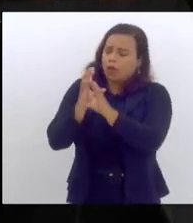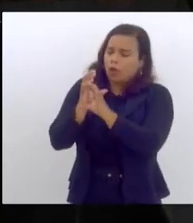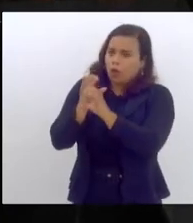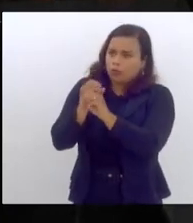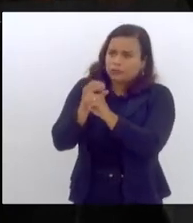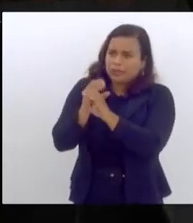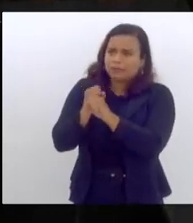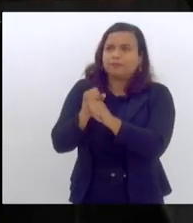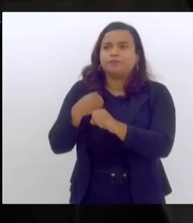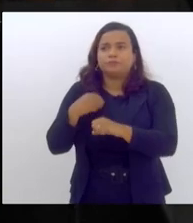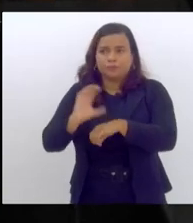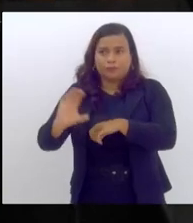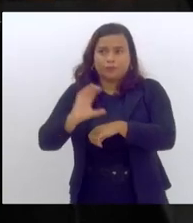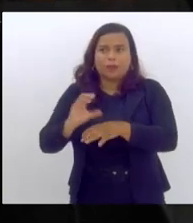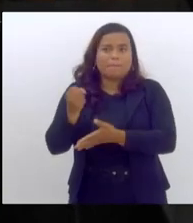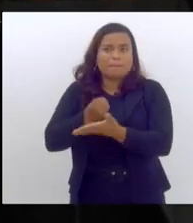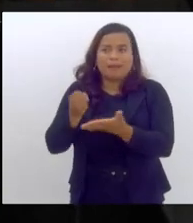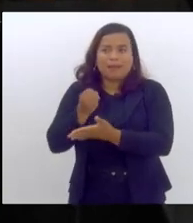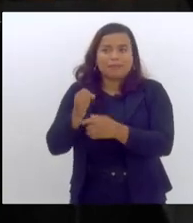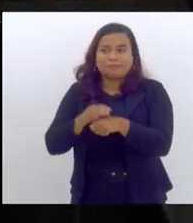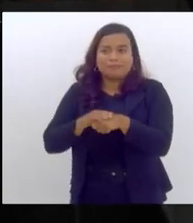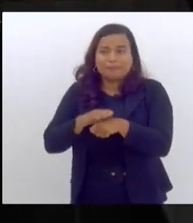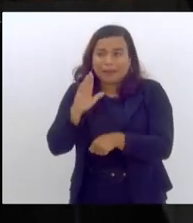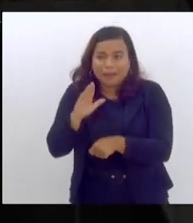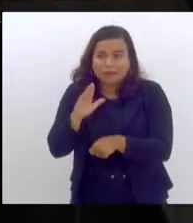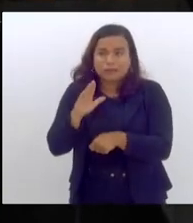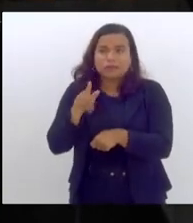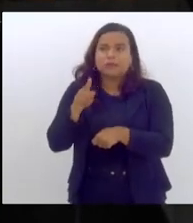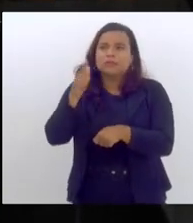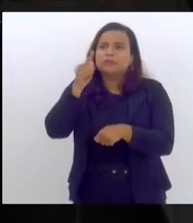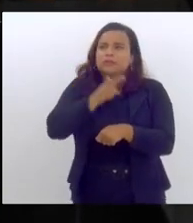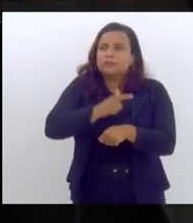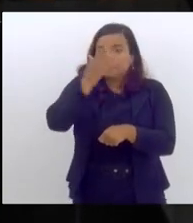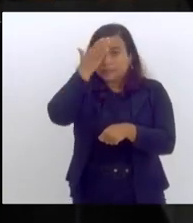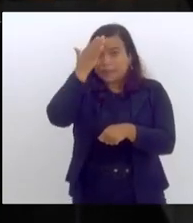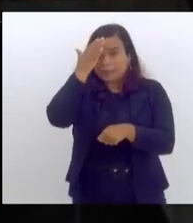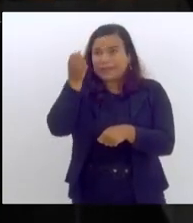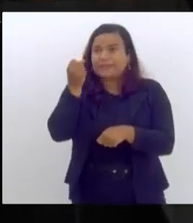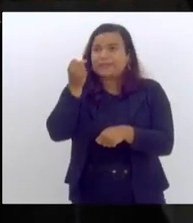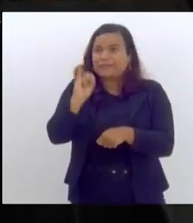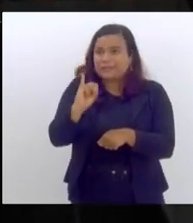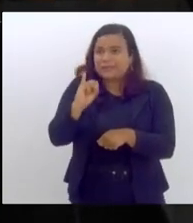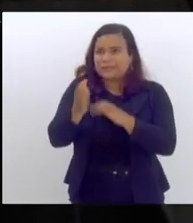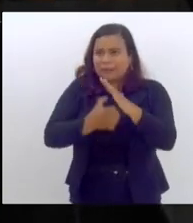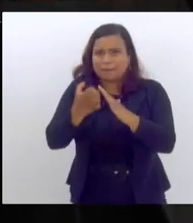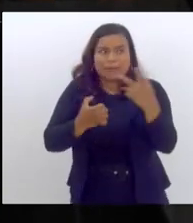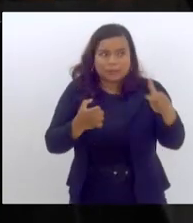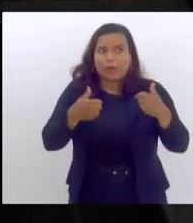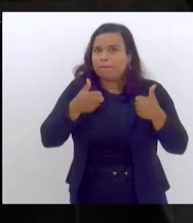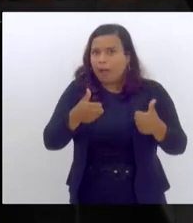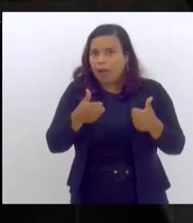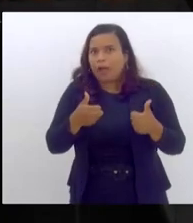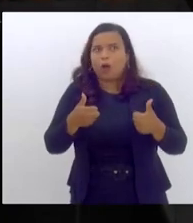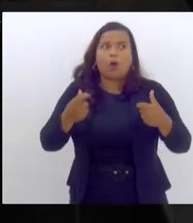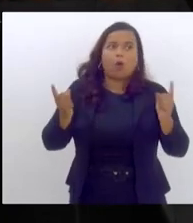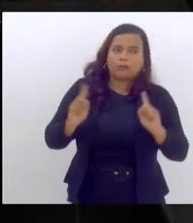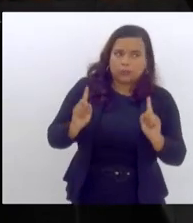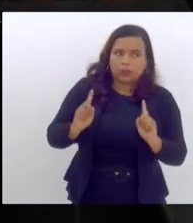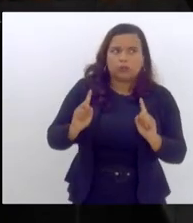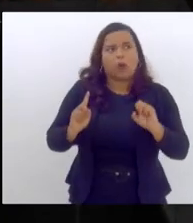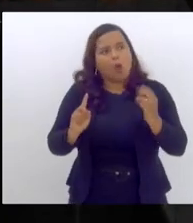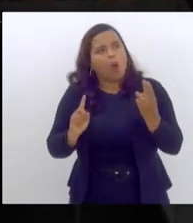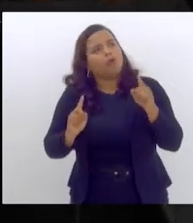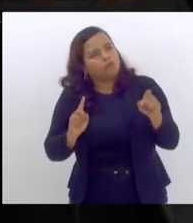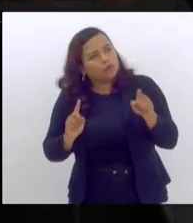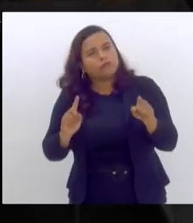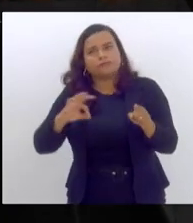contabilidade, o mais básico, para você, se você saber se vai, tua empresa vai bem ou você vai bem,